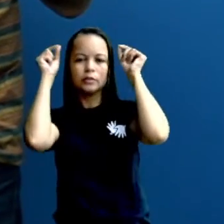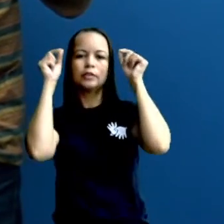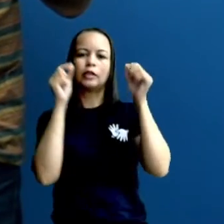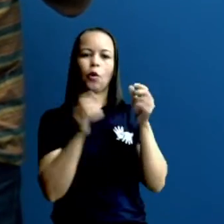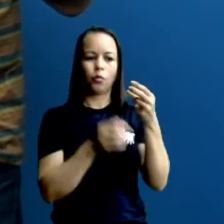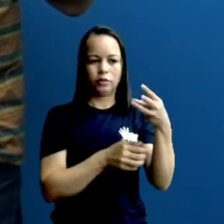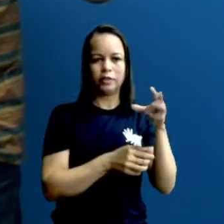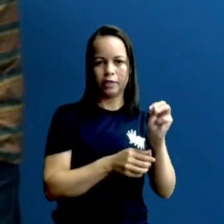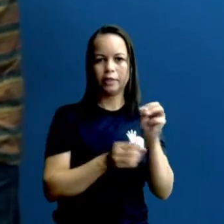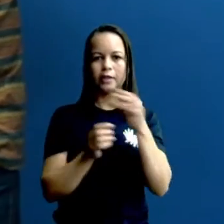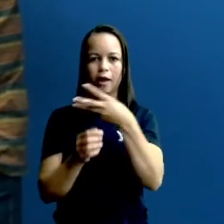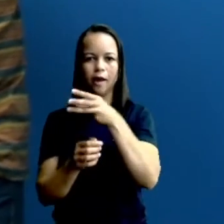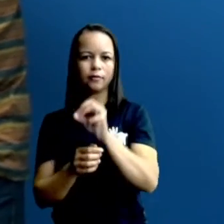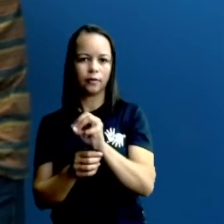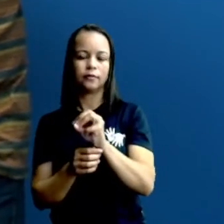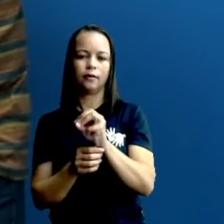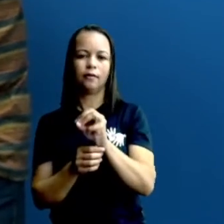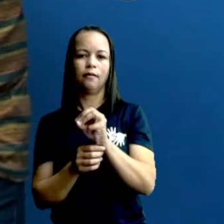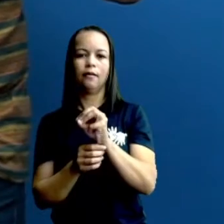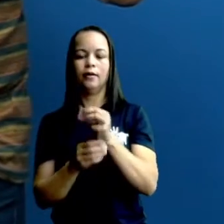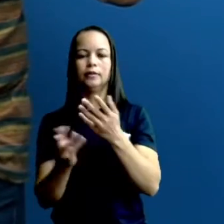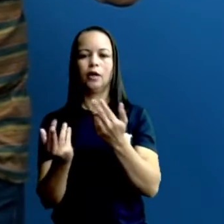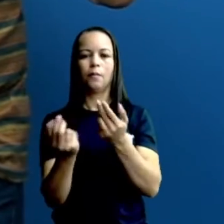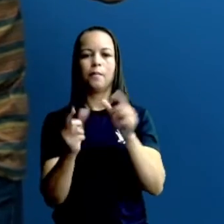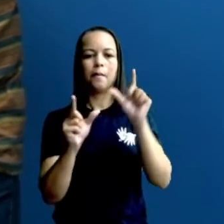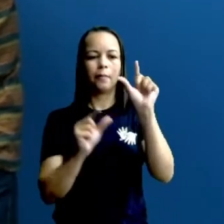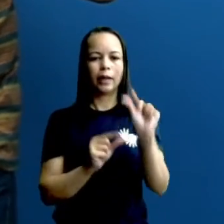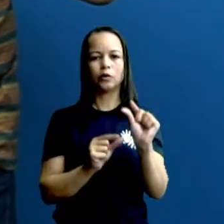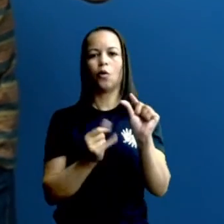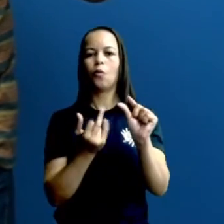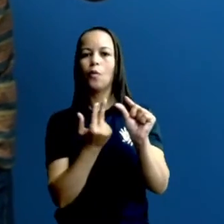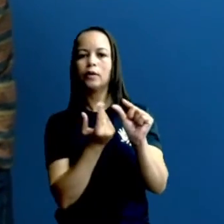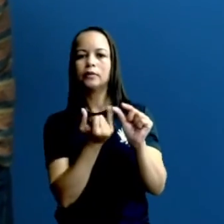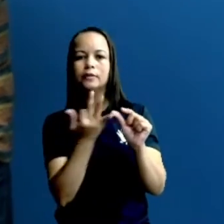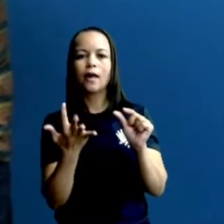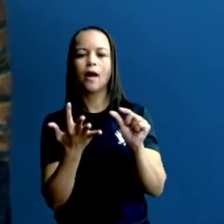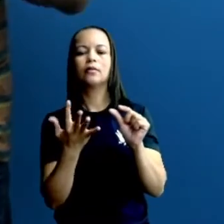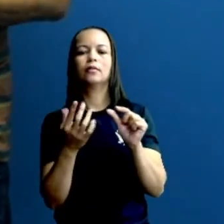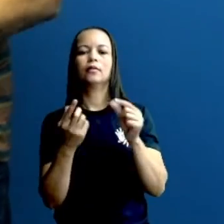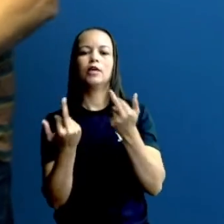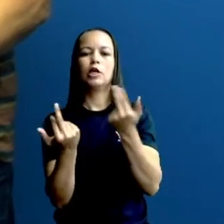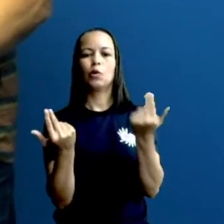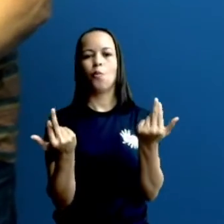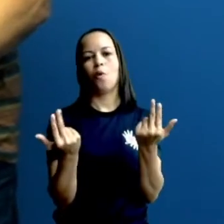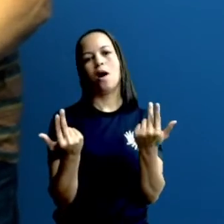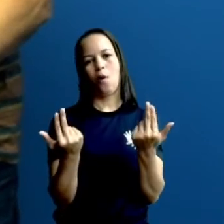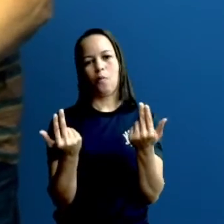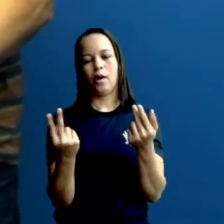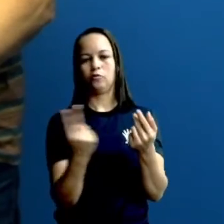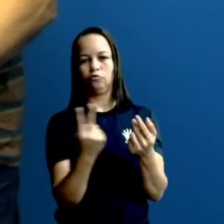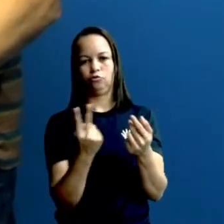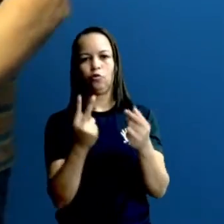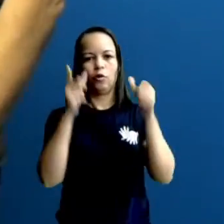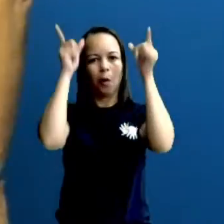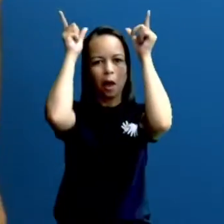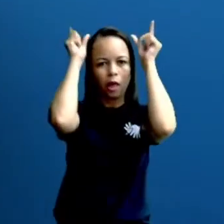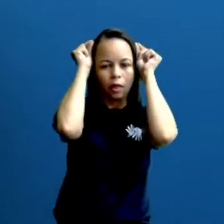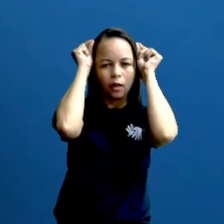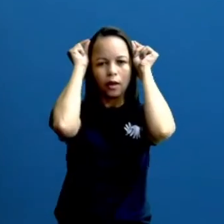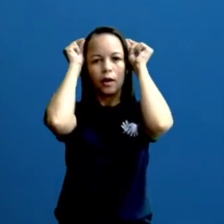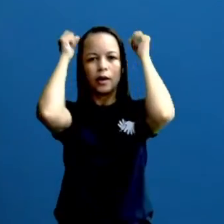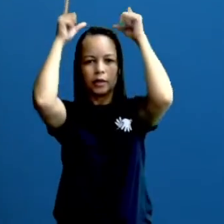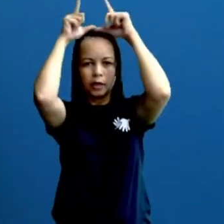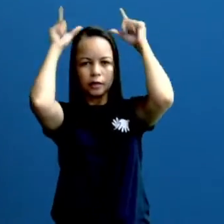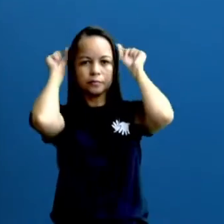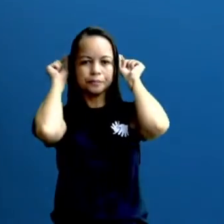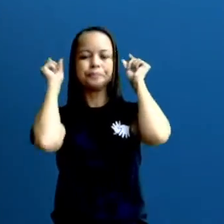de cada. É a menor quantidade igual para dos dois produtos. Então,